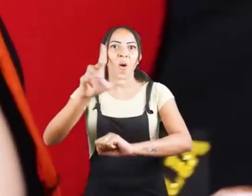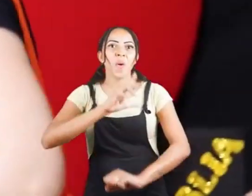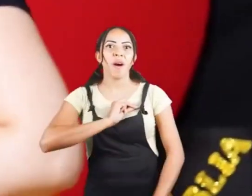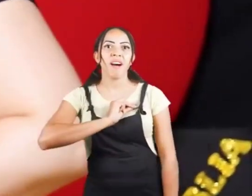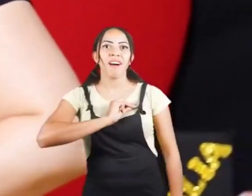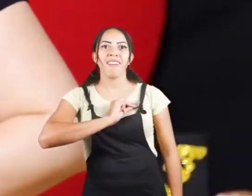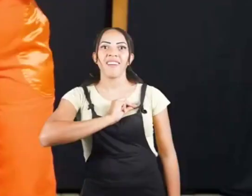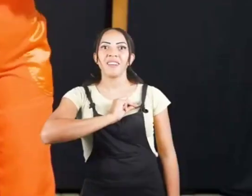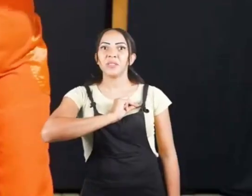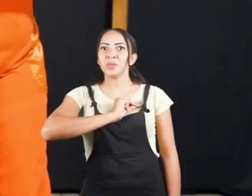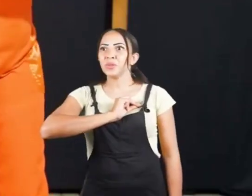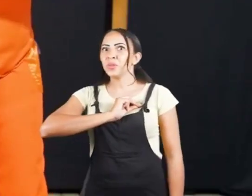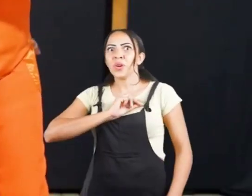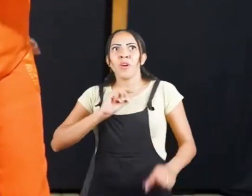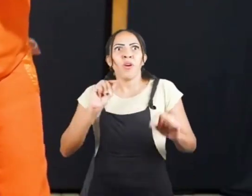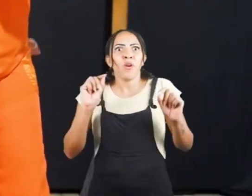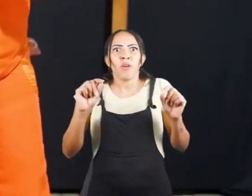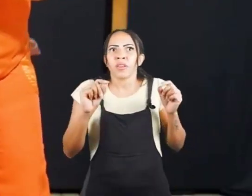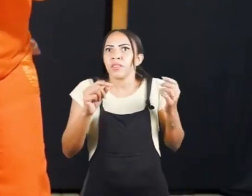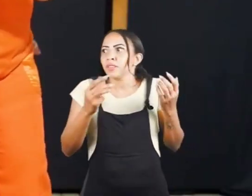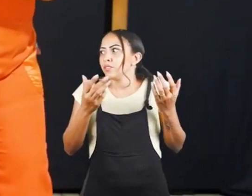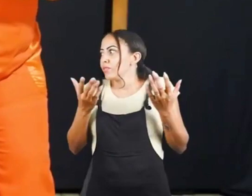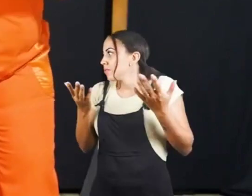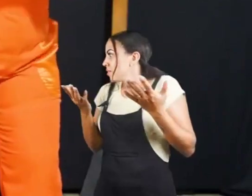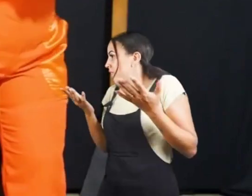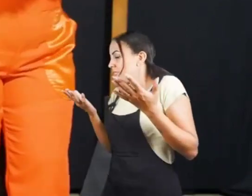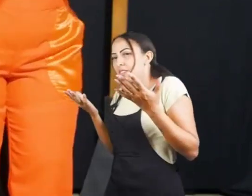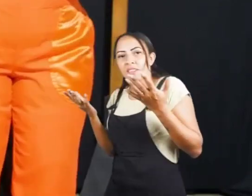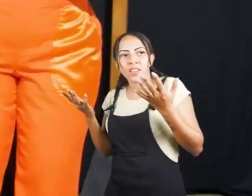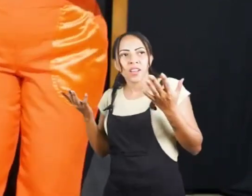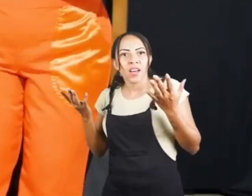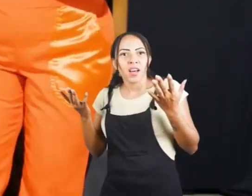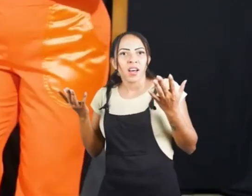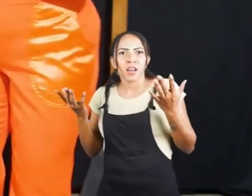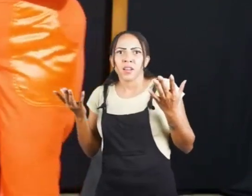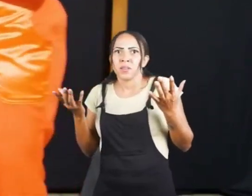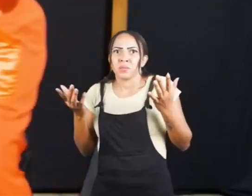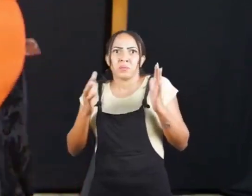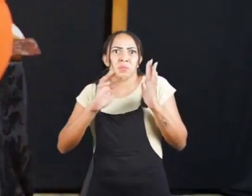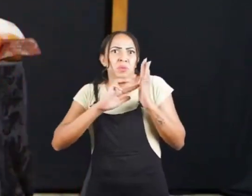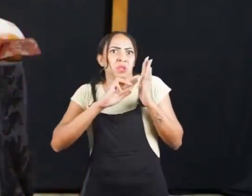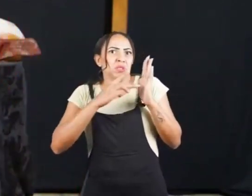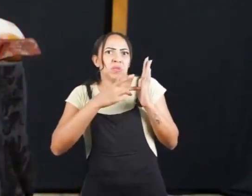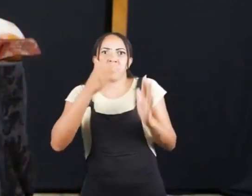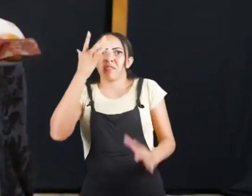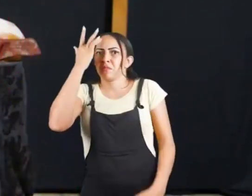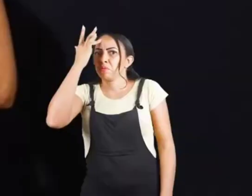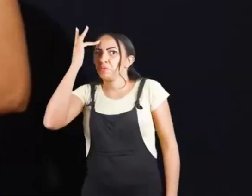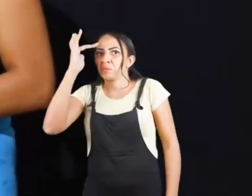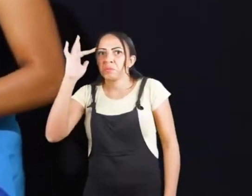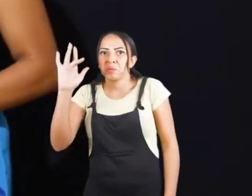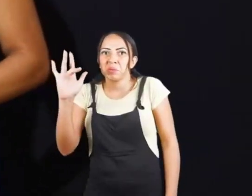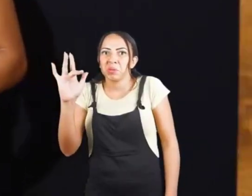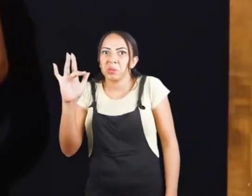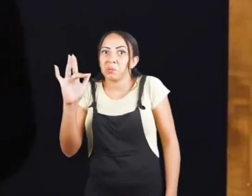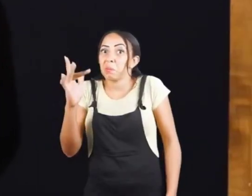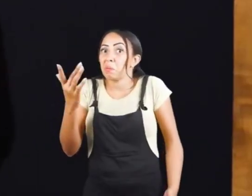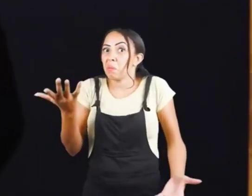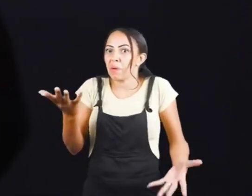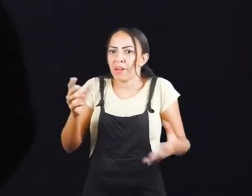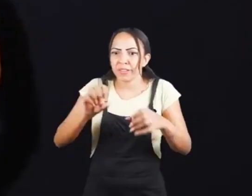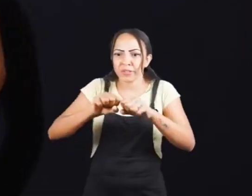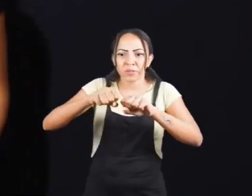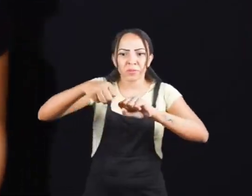Uau! O que é isso? Eu não sei o que isso significa, mas eu acho que nesse pergaminho tem uma